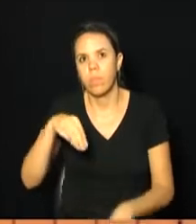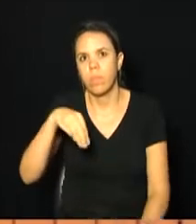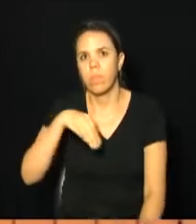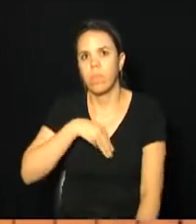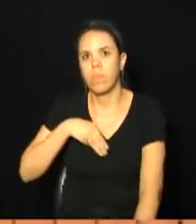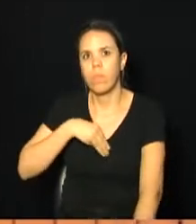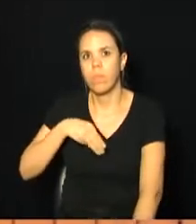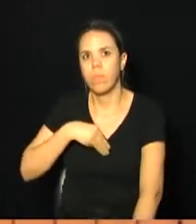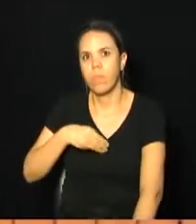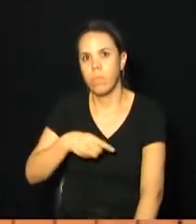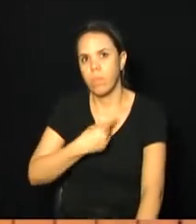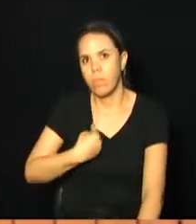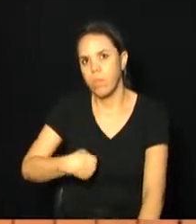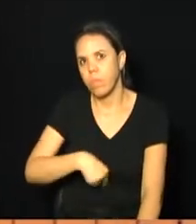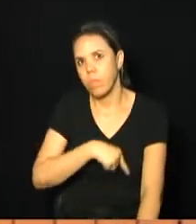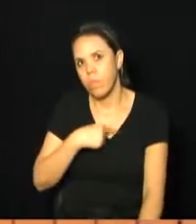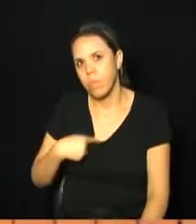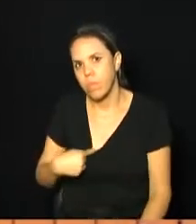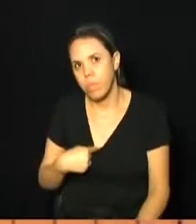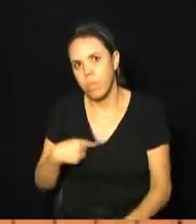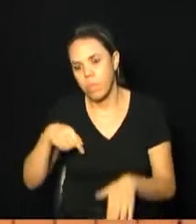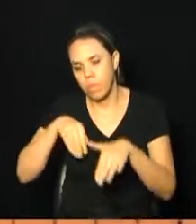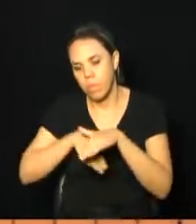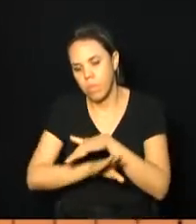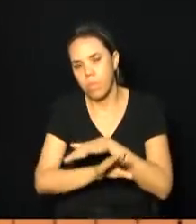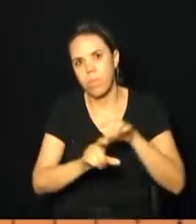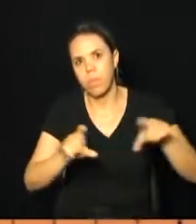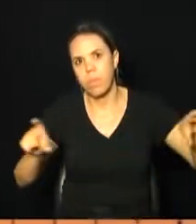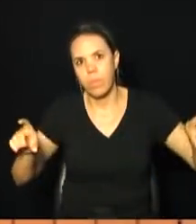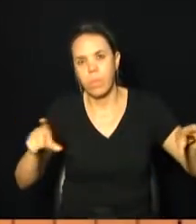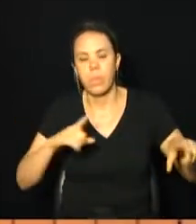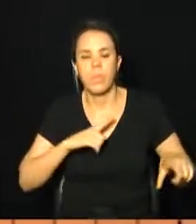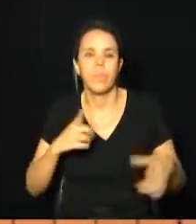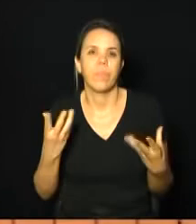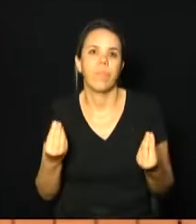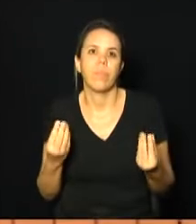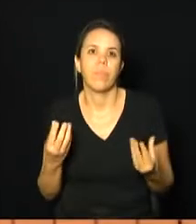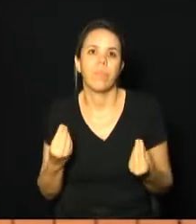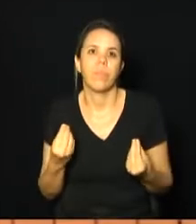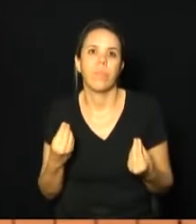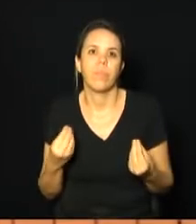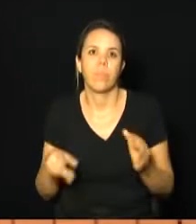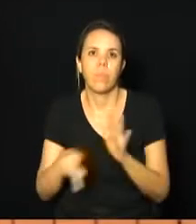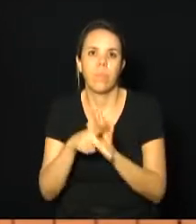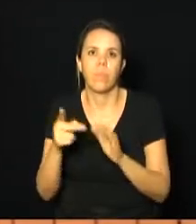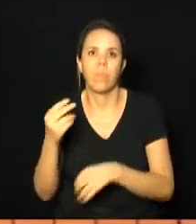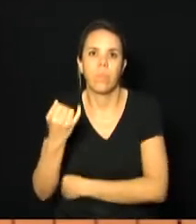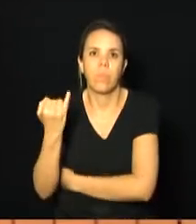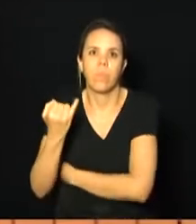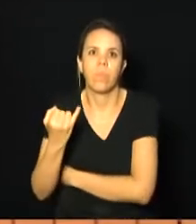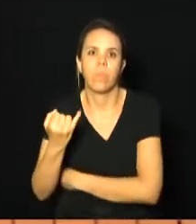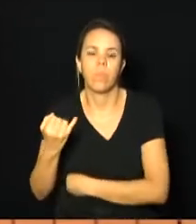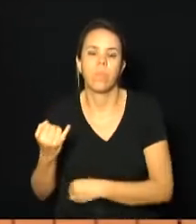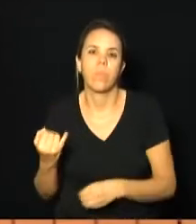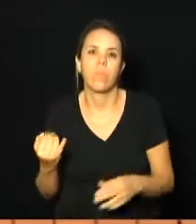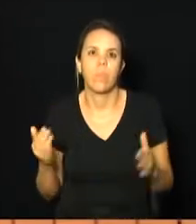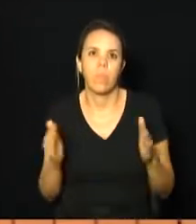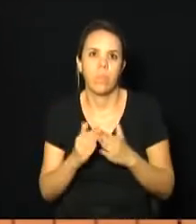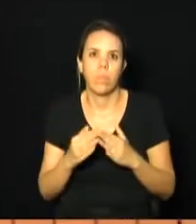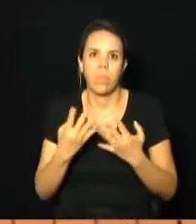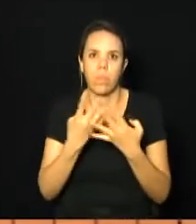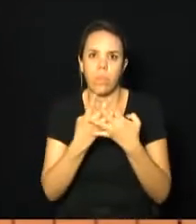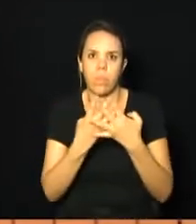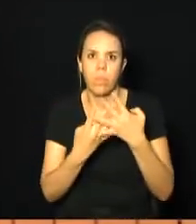tem passagens subsolos, né? E teve muita propriedade que acabou colocando tela em função